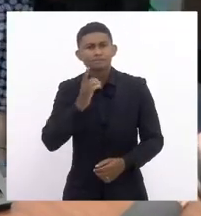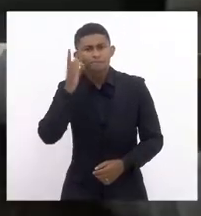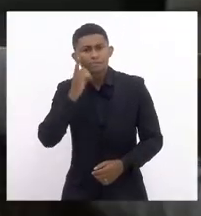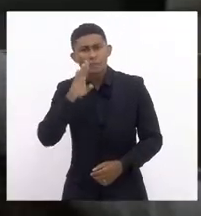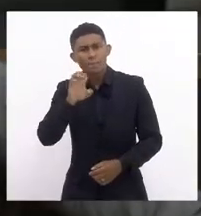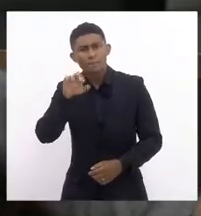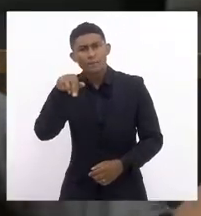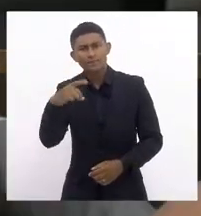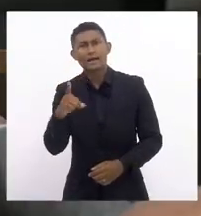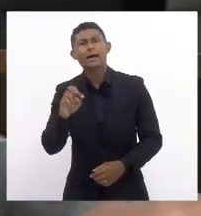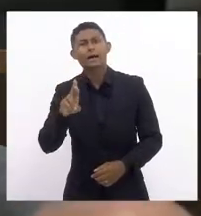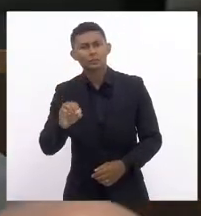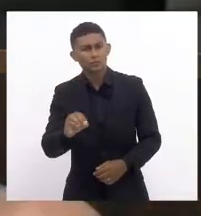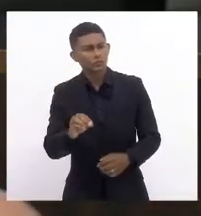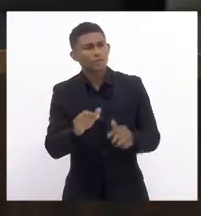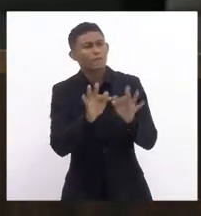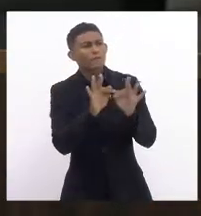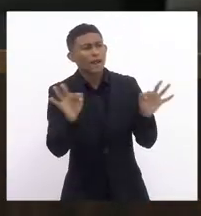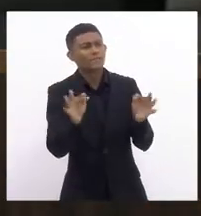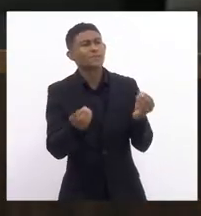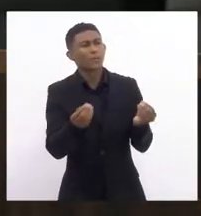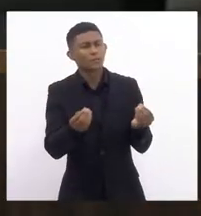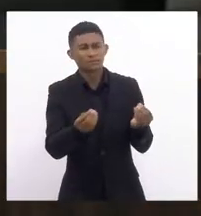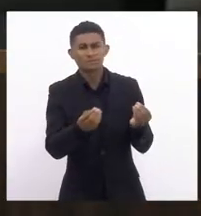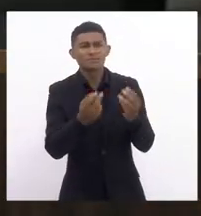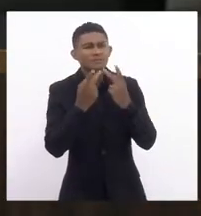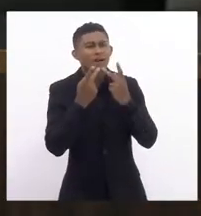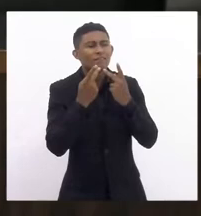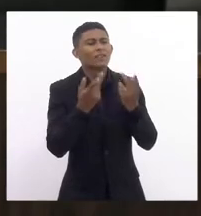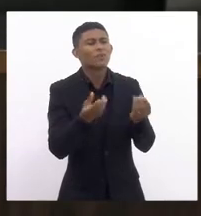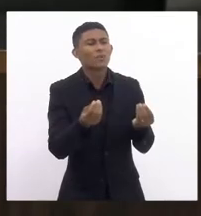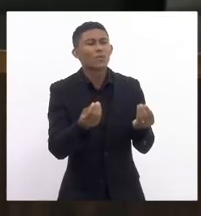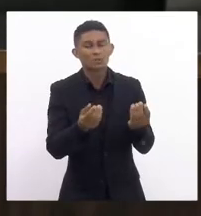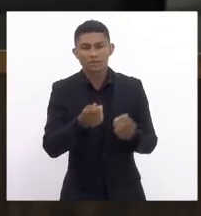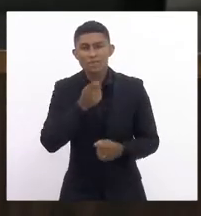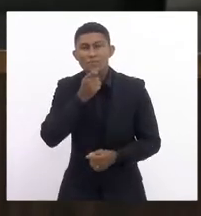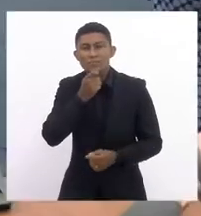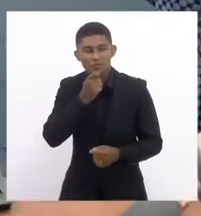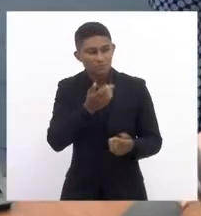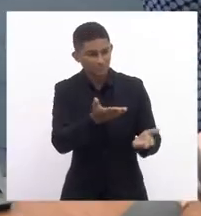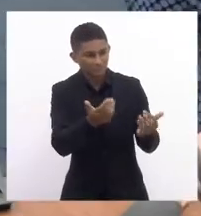slogan? Pode falar, ué. Lá no microfone.